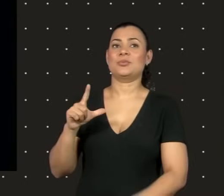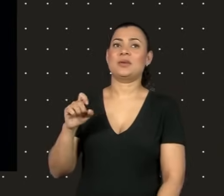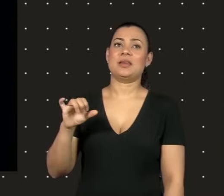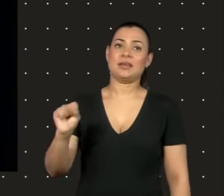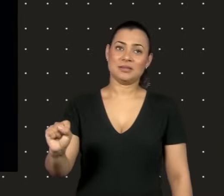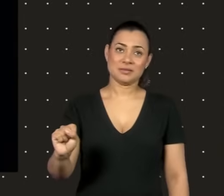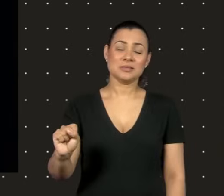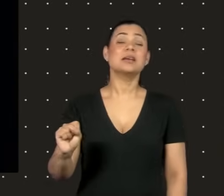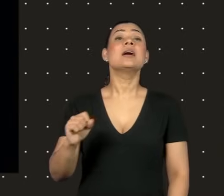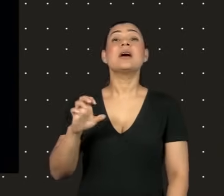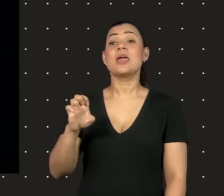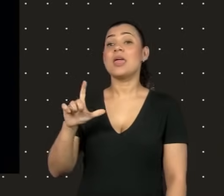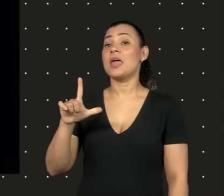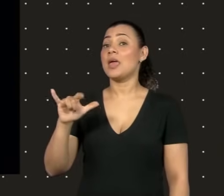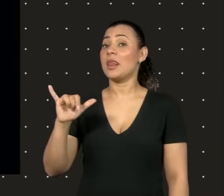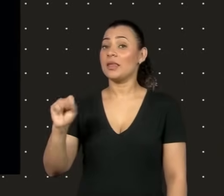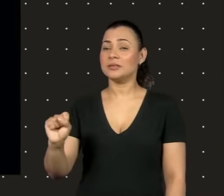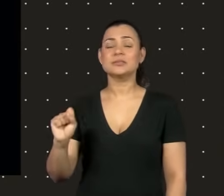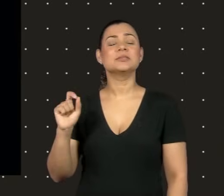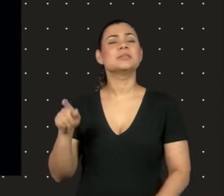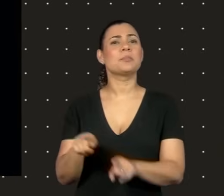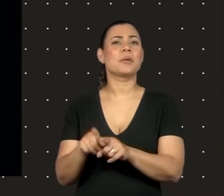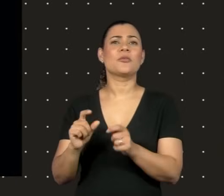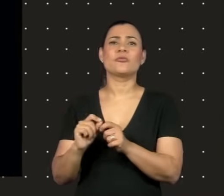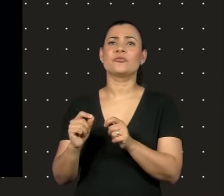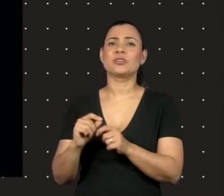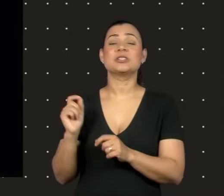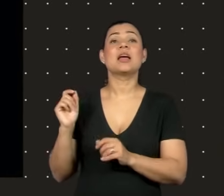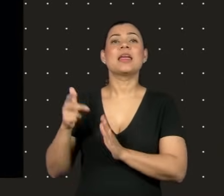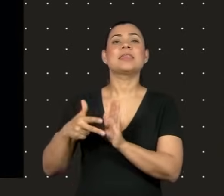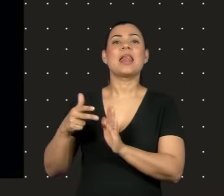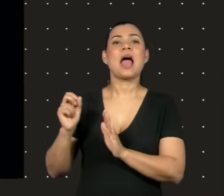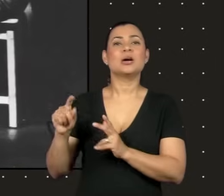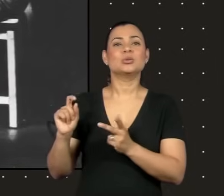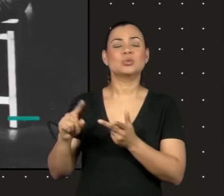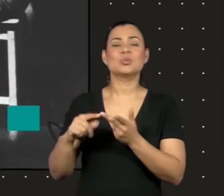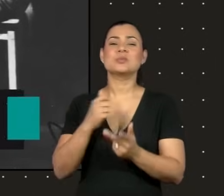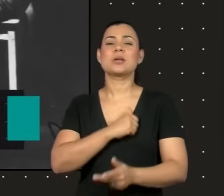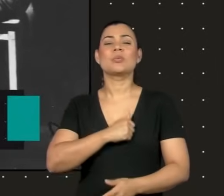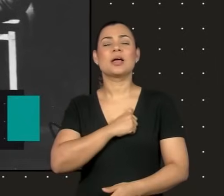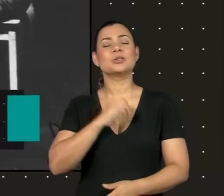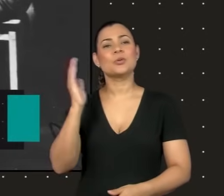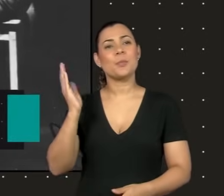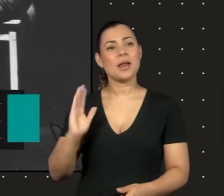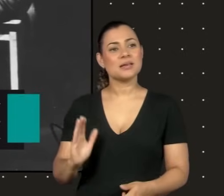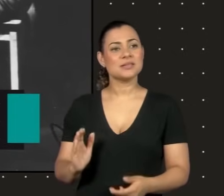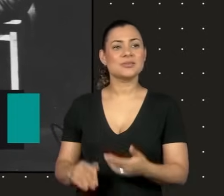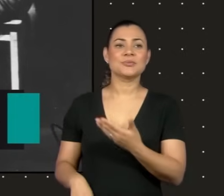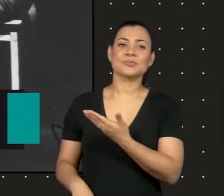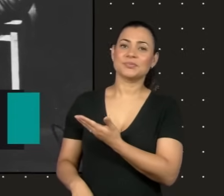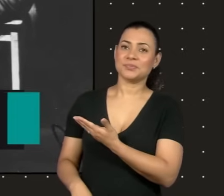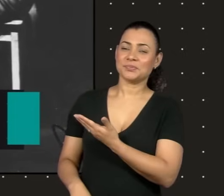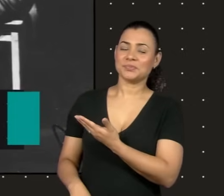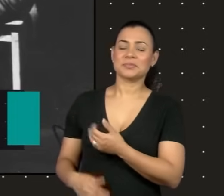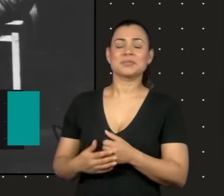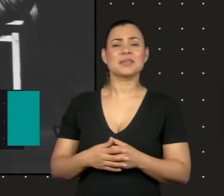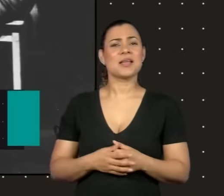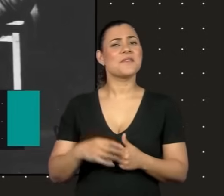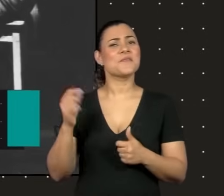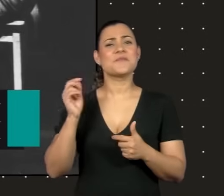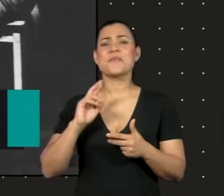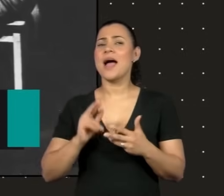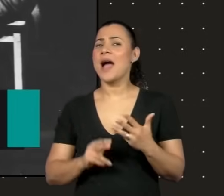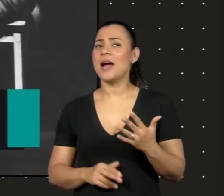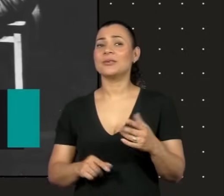Fiz Elis, Essa Mulher, Trem Azul, Saudade do Brasil, foi maravilhoso. Foi no Tuca, com os